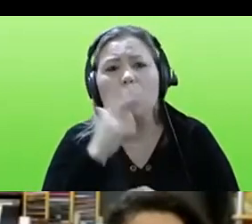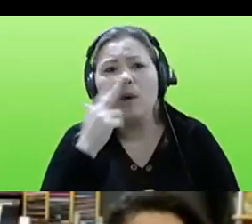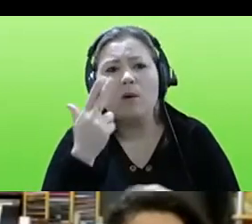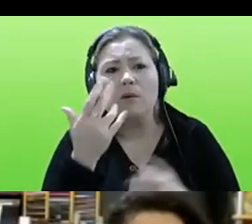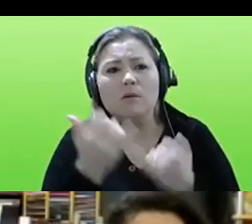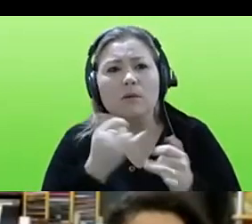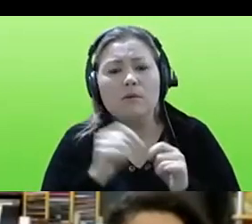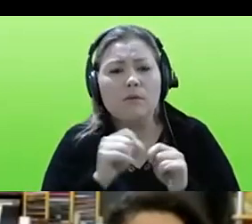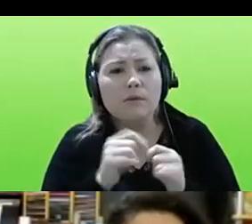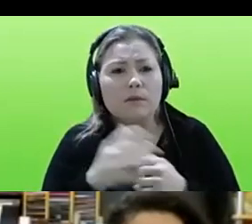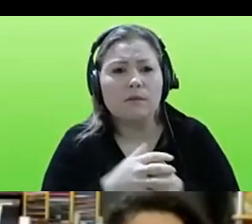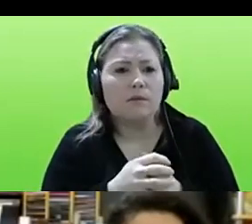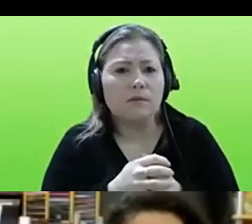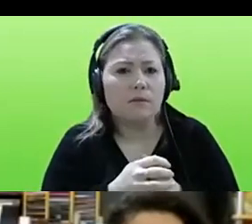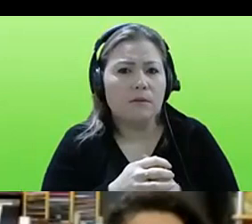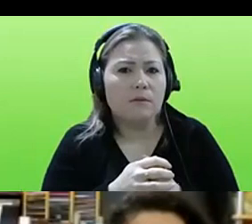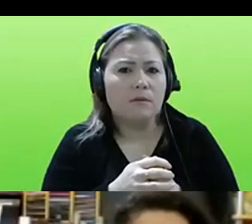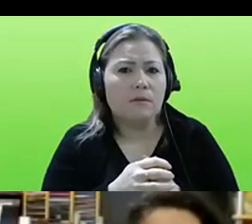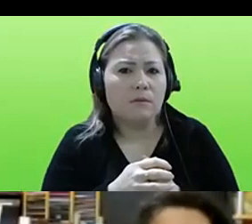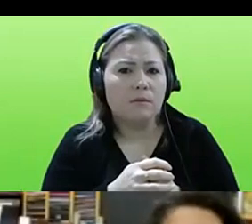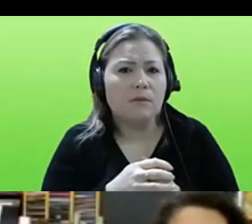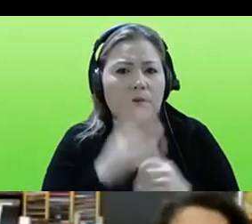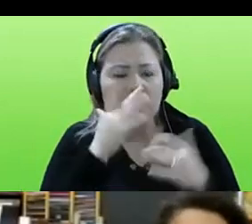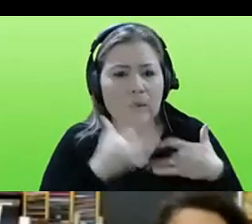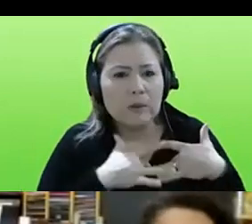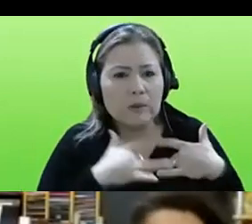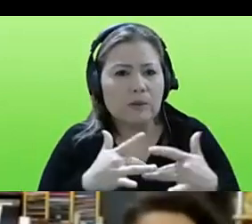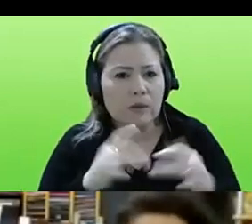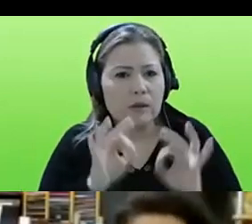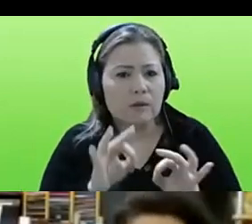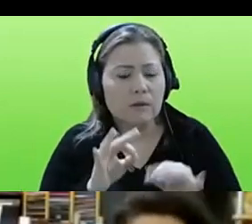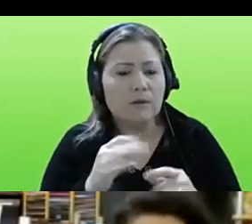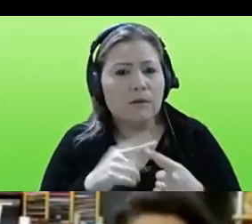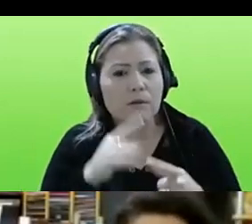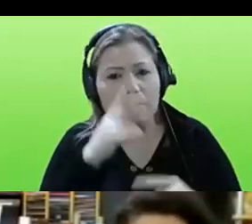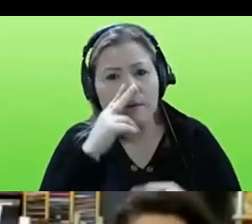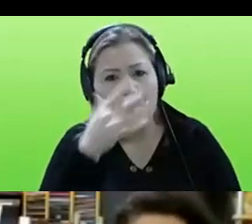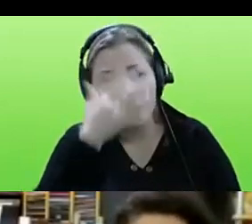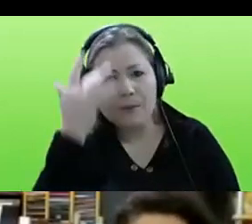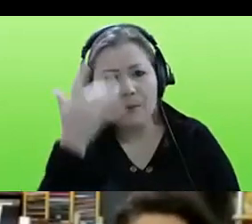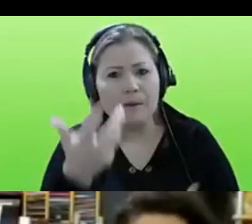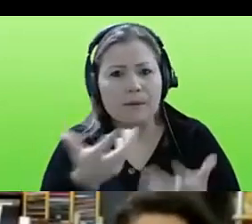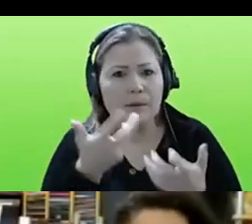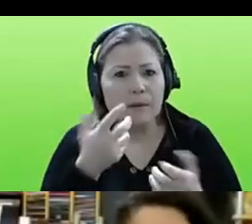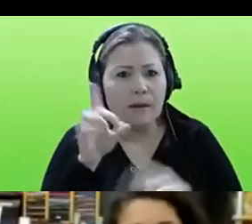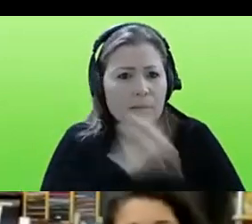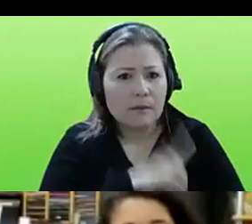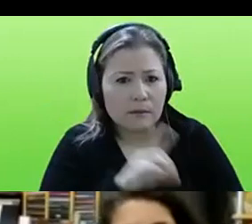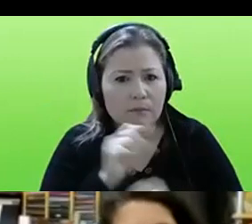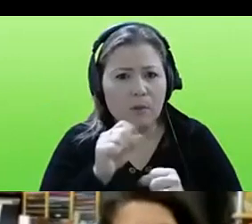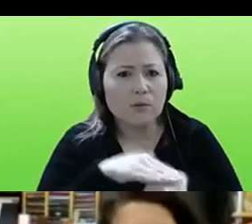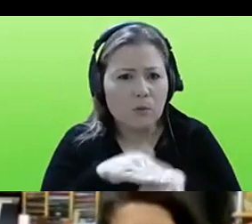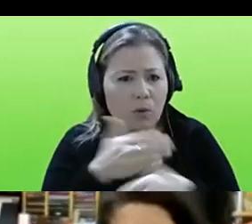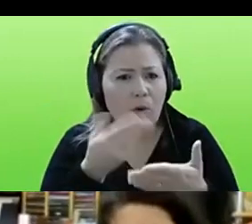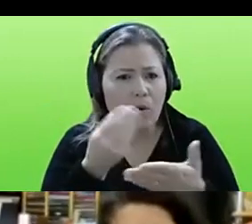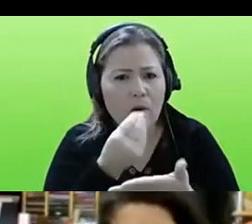a, não é, com solidariedade cívica. Então, a pessoa está querendo aquela data, pode negociar, não é?